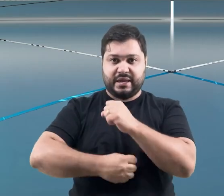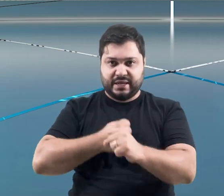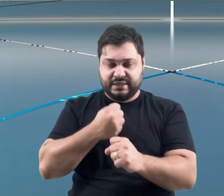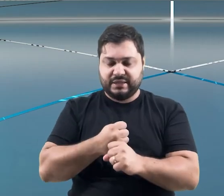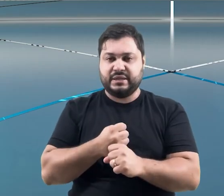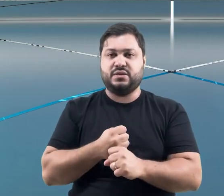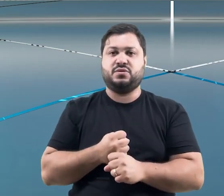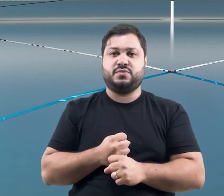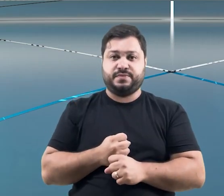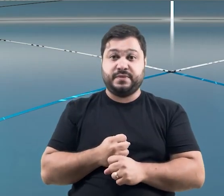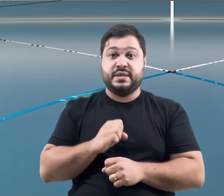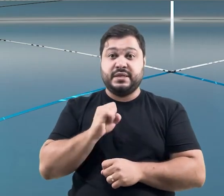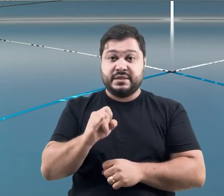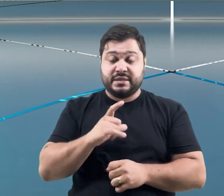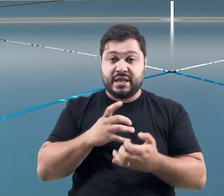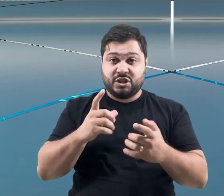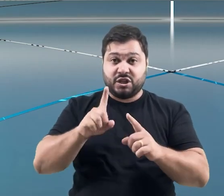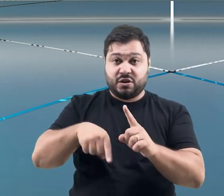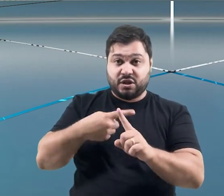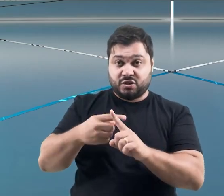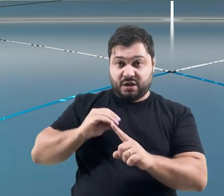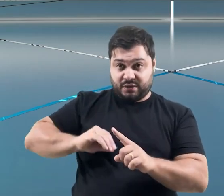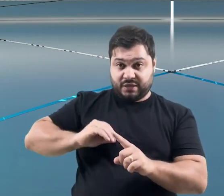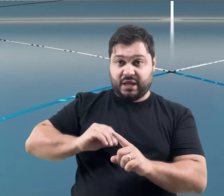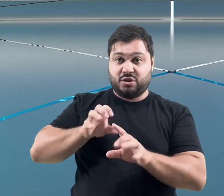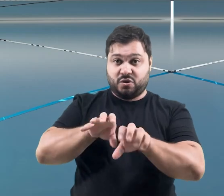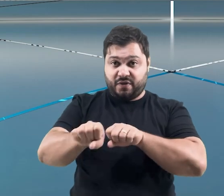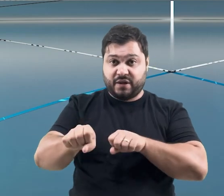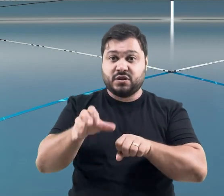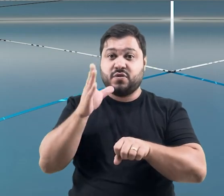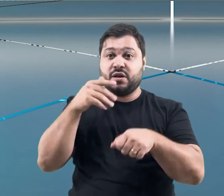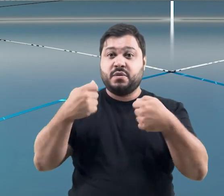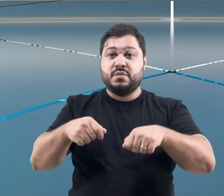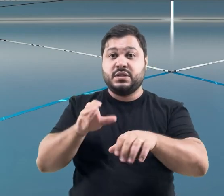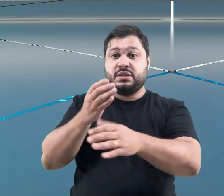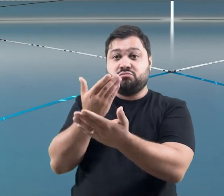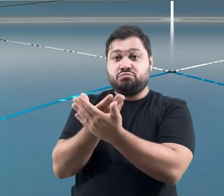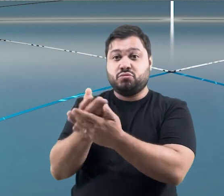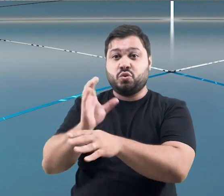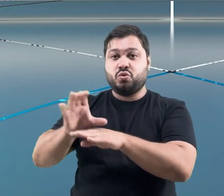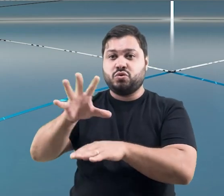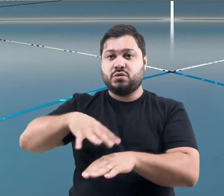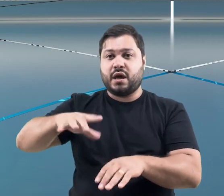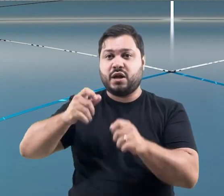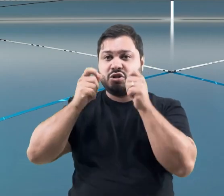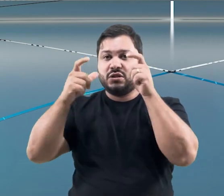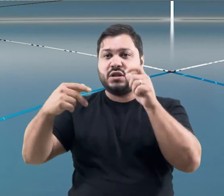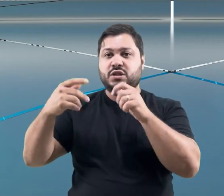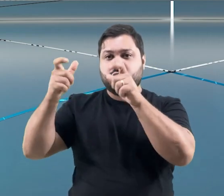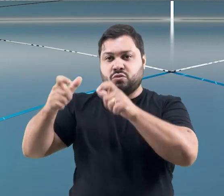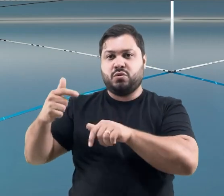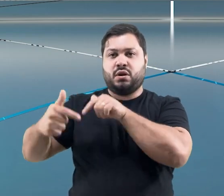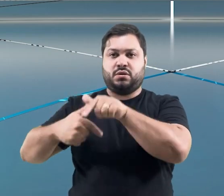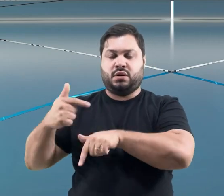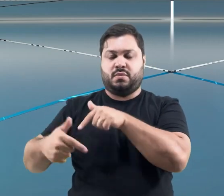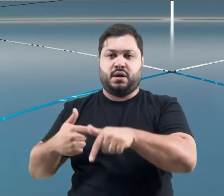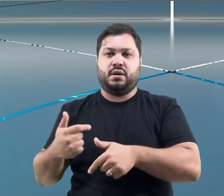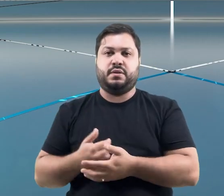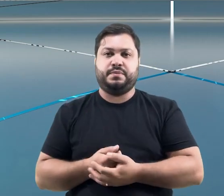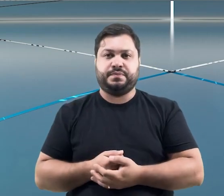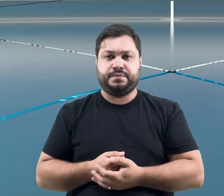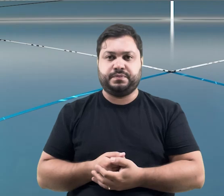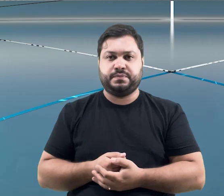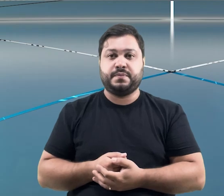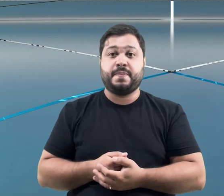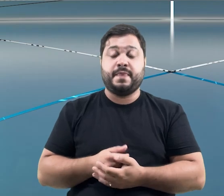servidor deve ser de 3 anos. Para ter direito ao adicional de qualificação, o servidor deve fazer curso em área de interesse